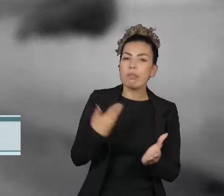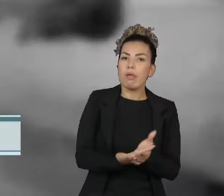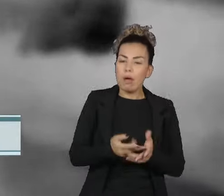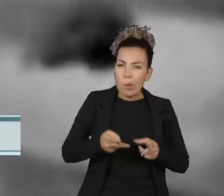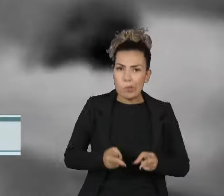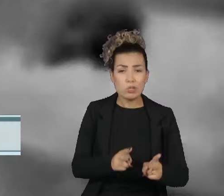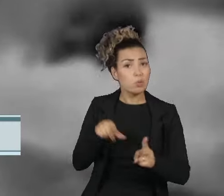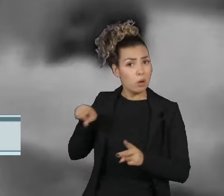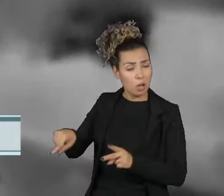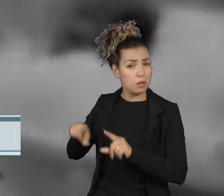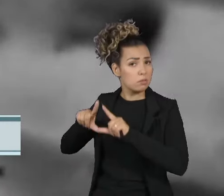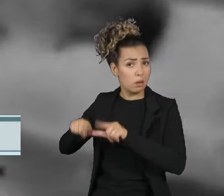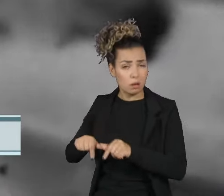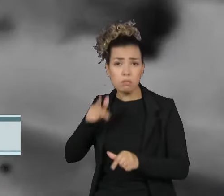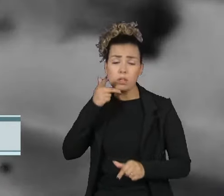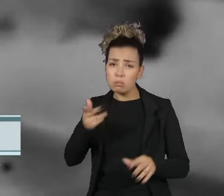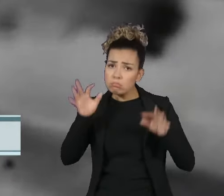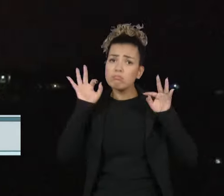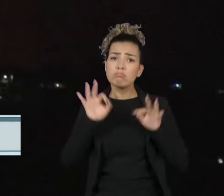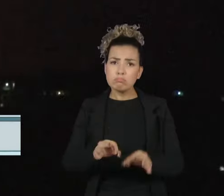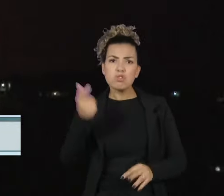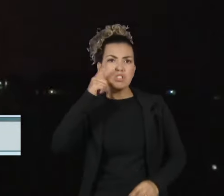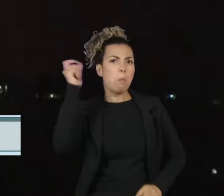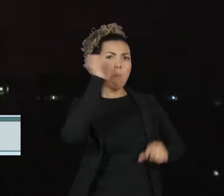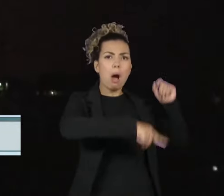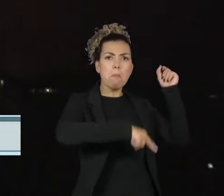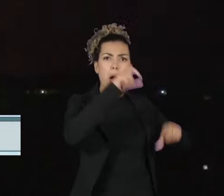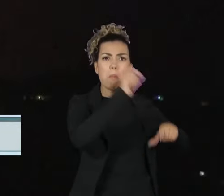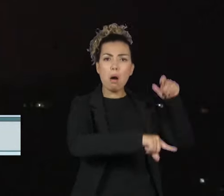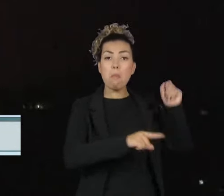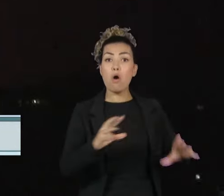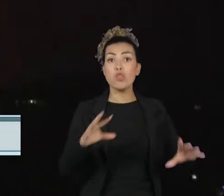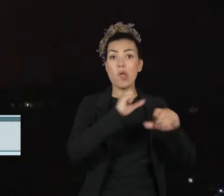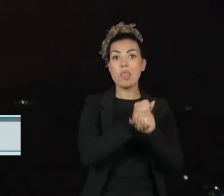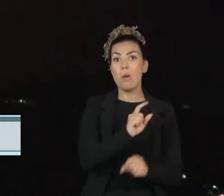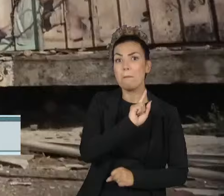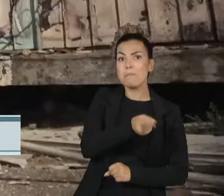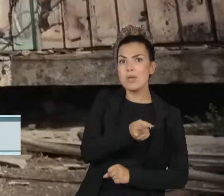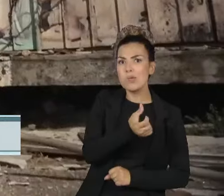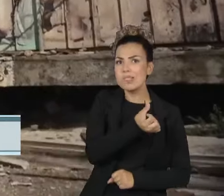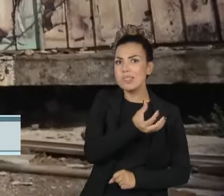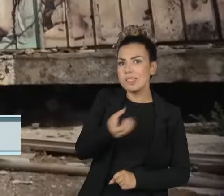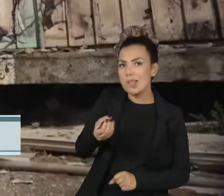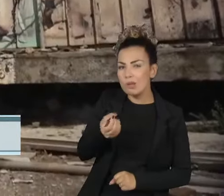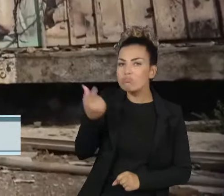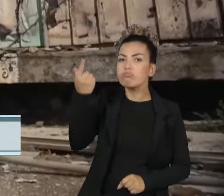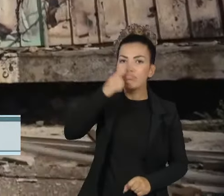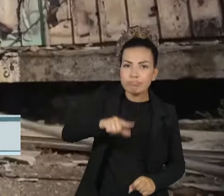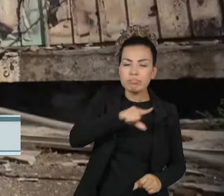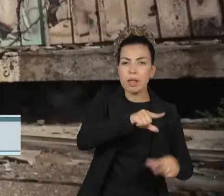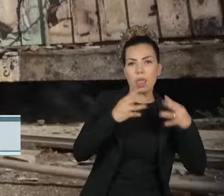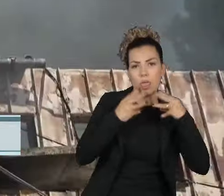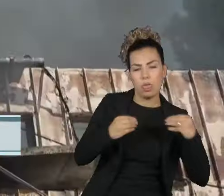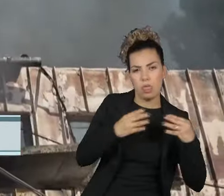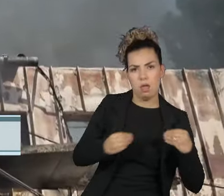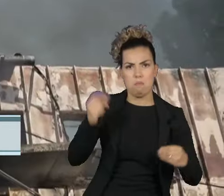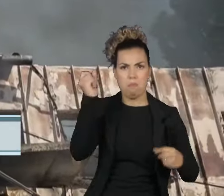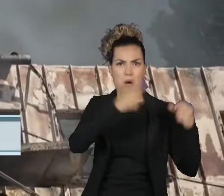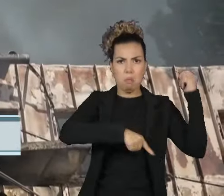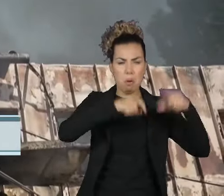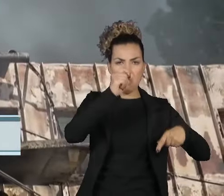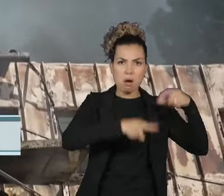ter atingido mais de 1.600 alvos do Hezbollah em todo o país. Em resposta, o grupo